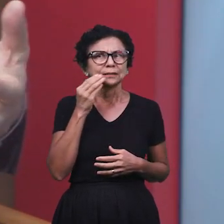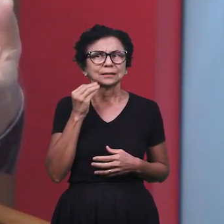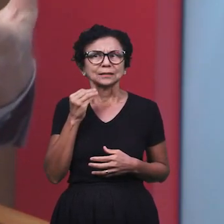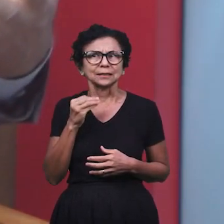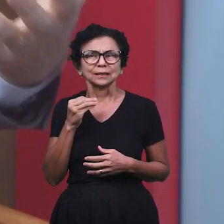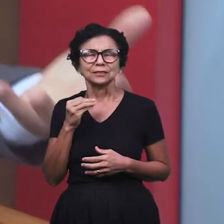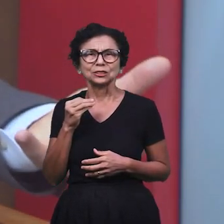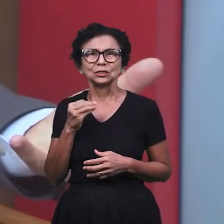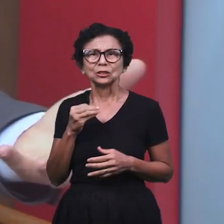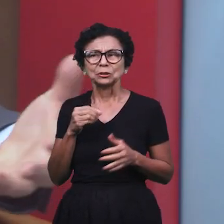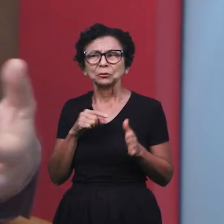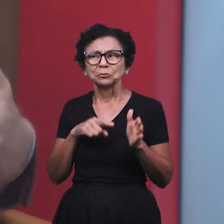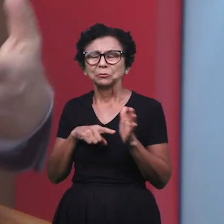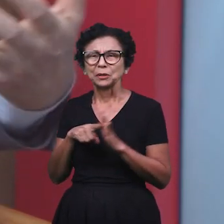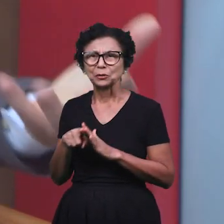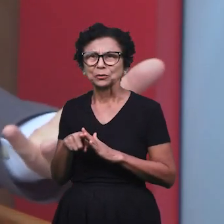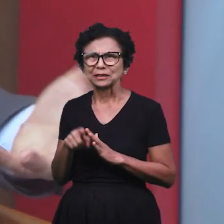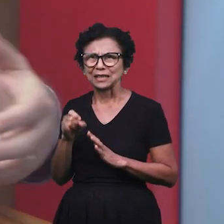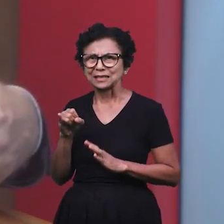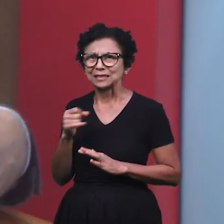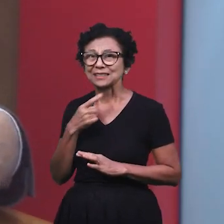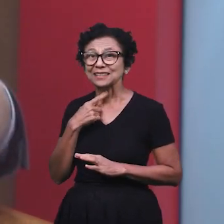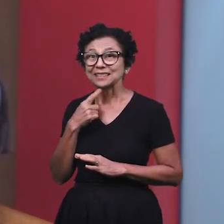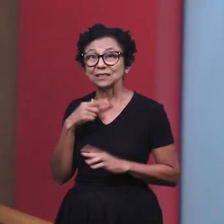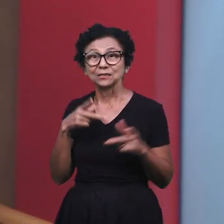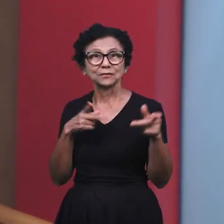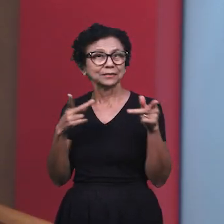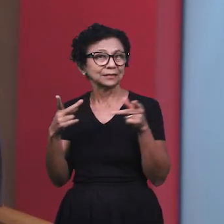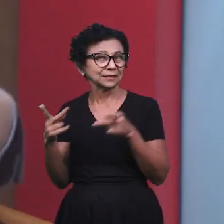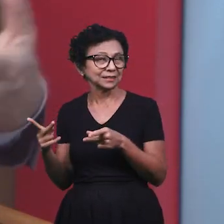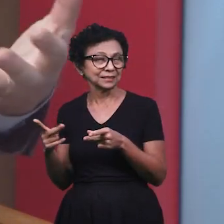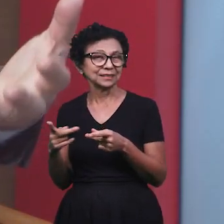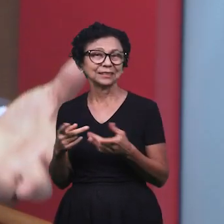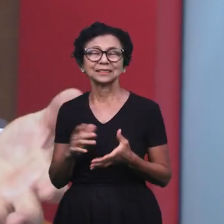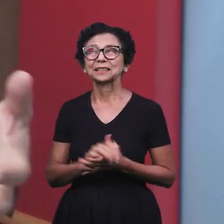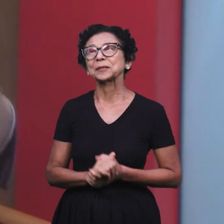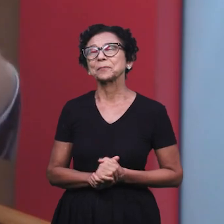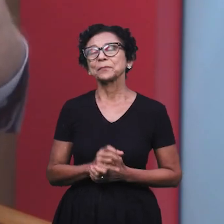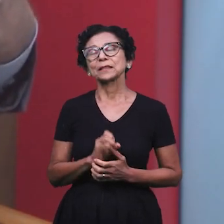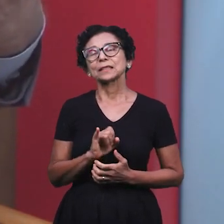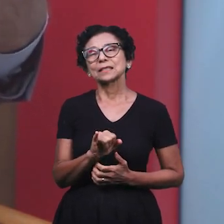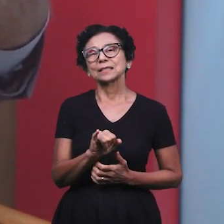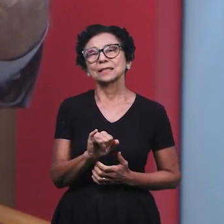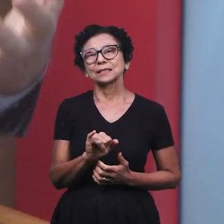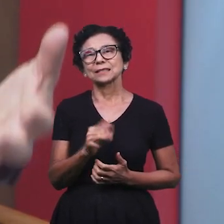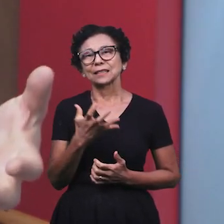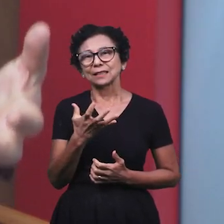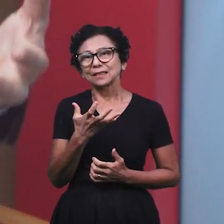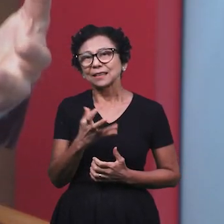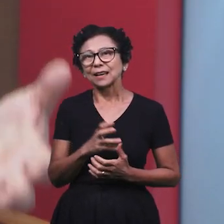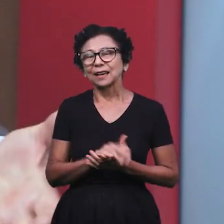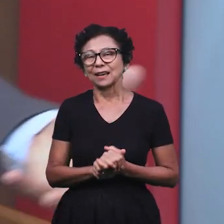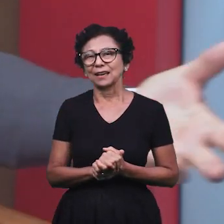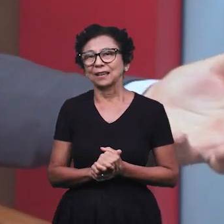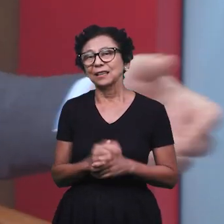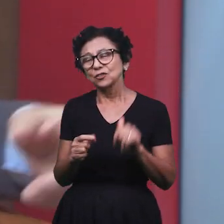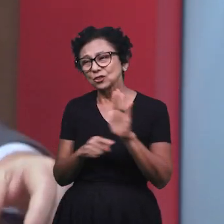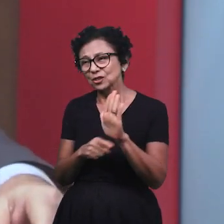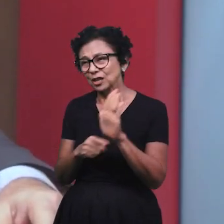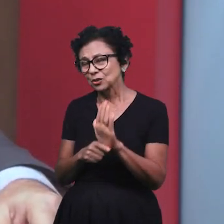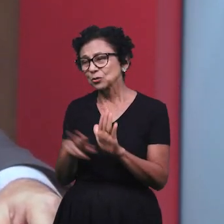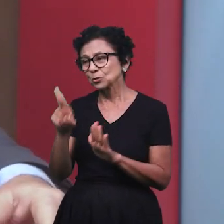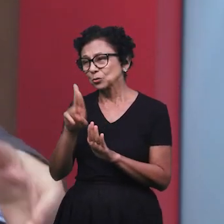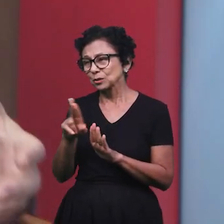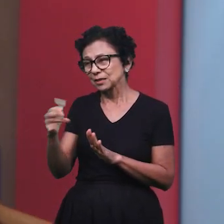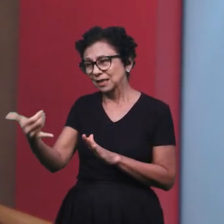para ele e perguntar se deseja uma visita, se quer que seja auxiliada no uso de um